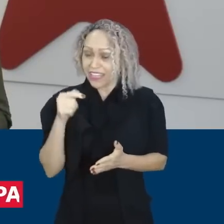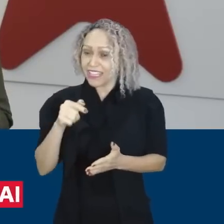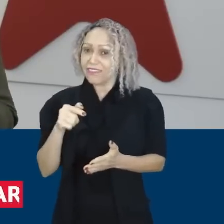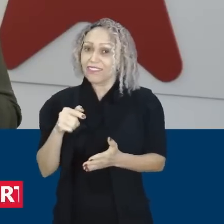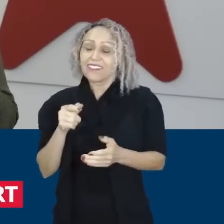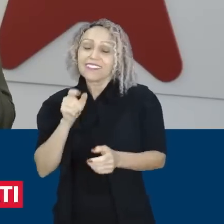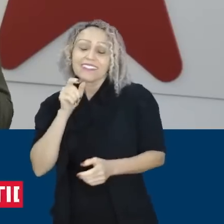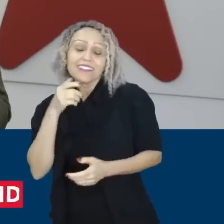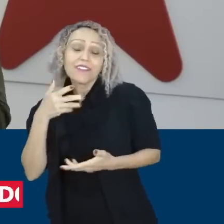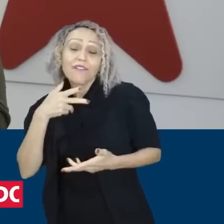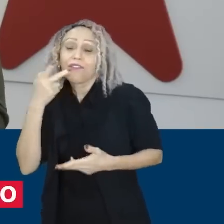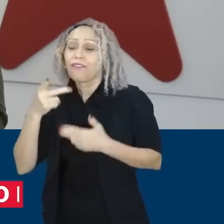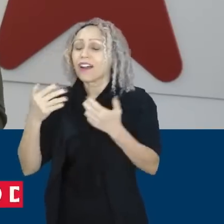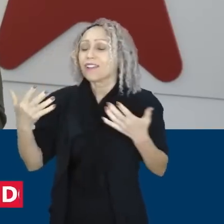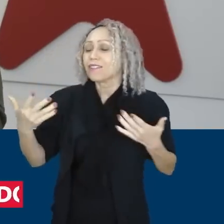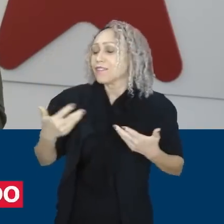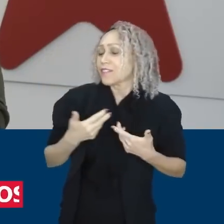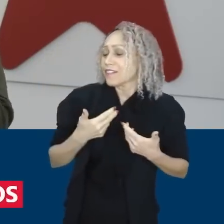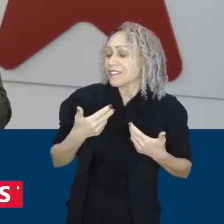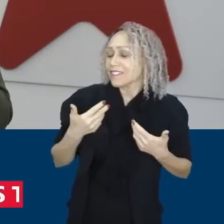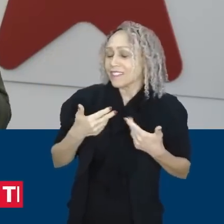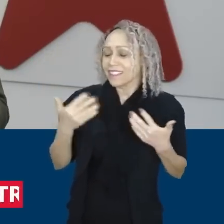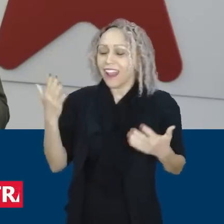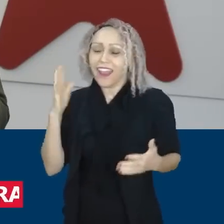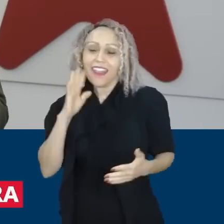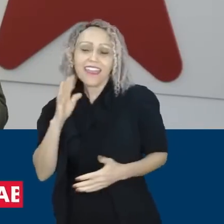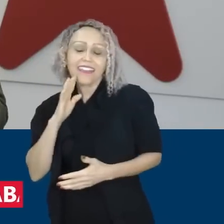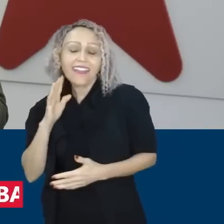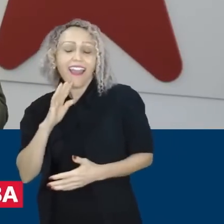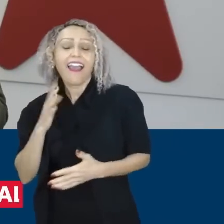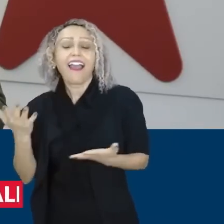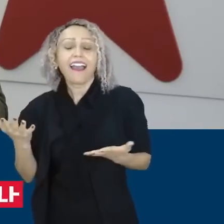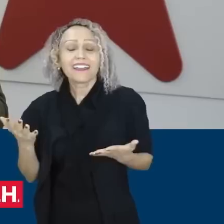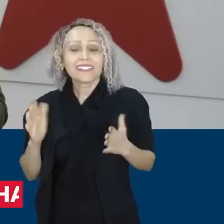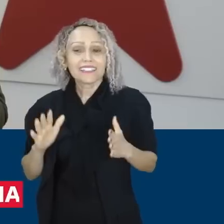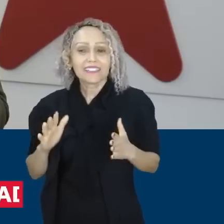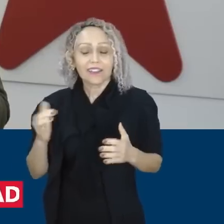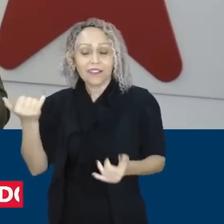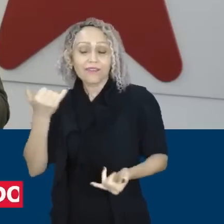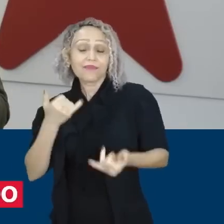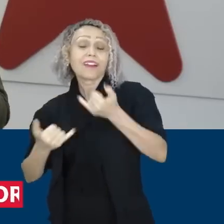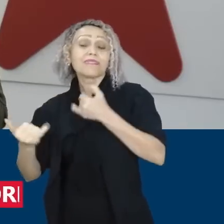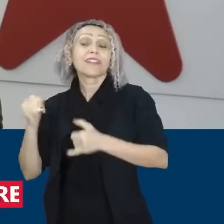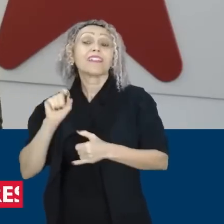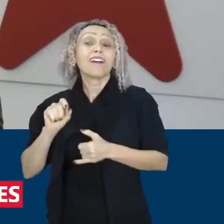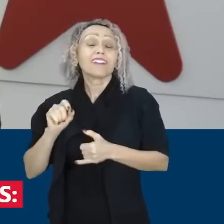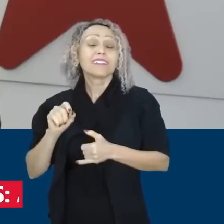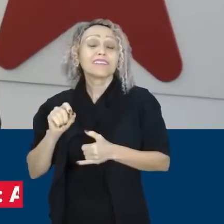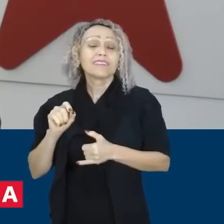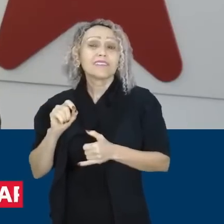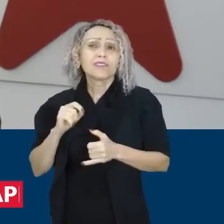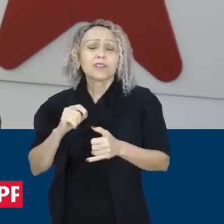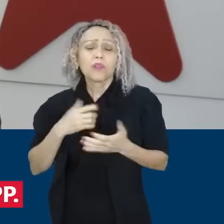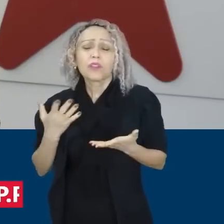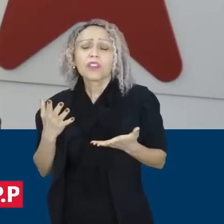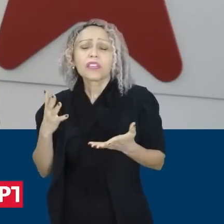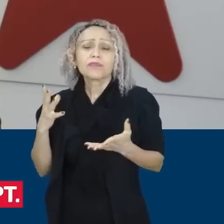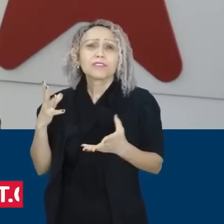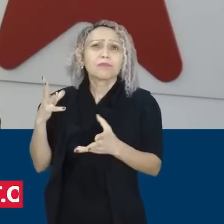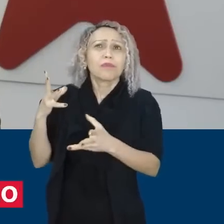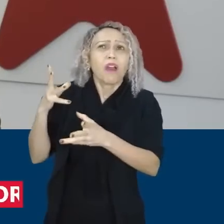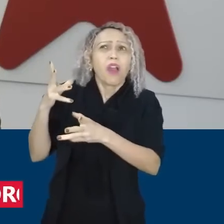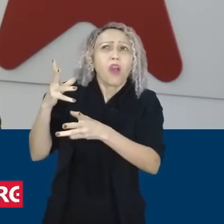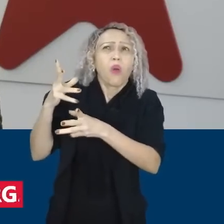plena campanha, foi muito legal a sua participação aqui. Eu queria que você contasse para a gente um pouquinho do balanço dessa sua trajetória ali